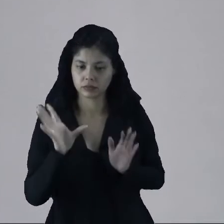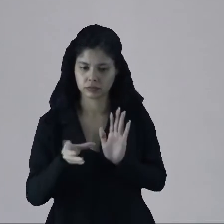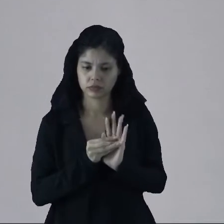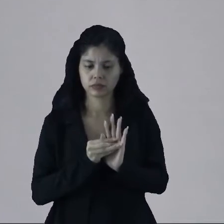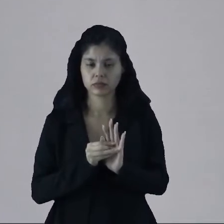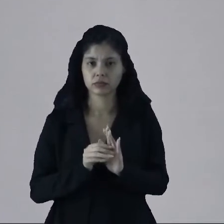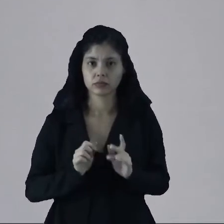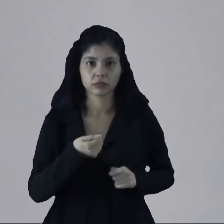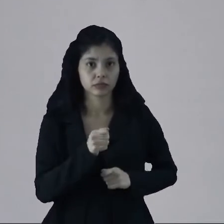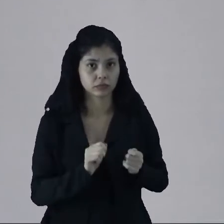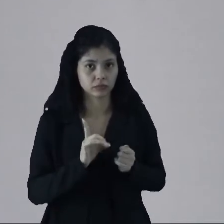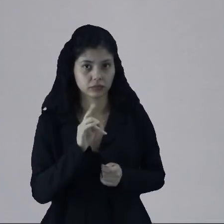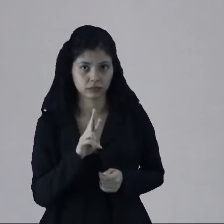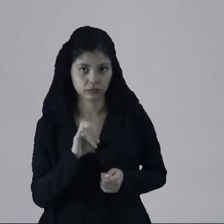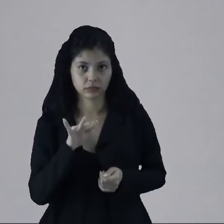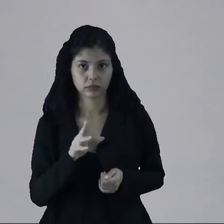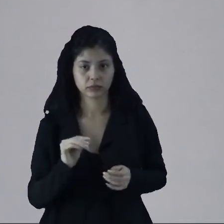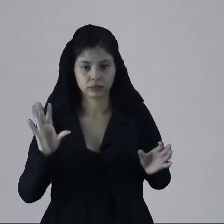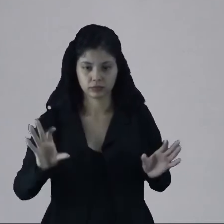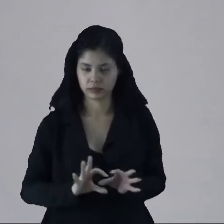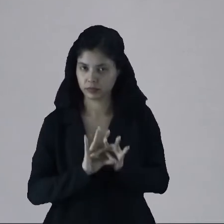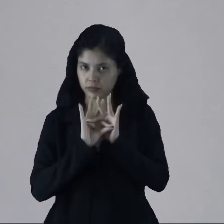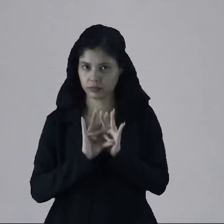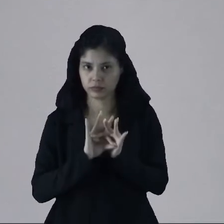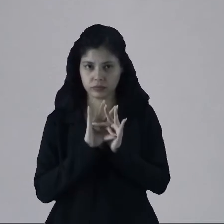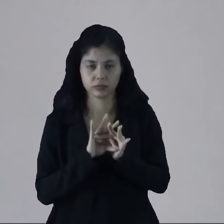colocar dominante relacionada